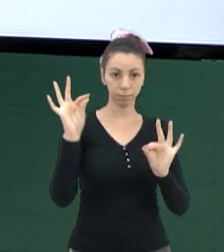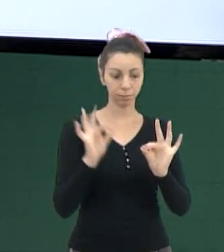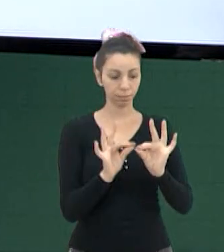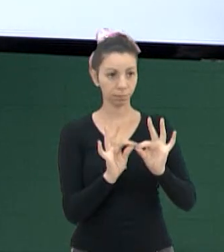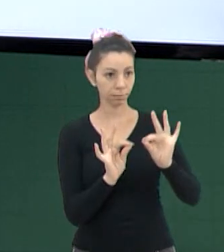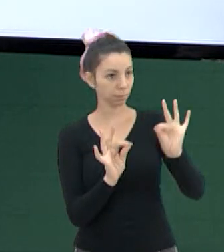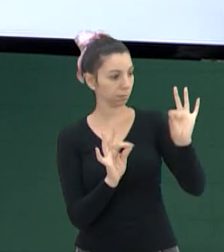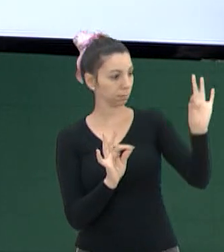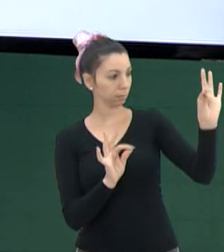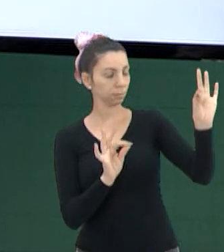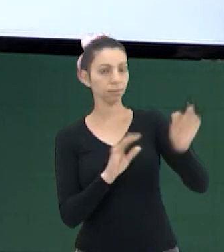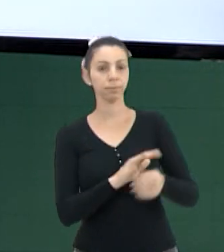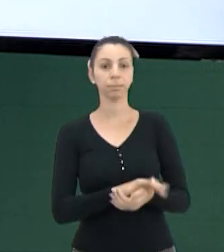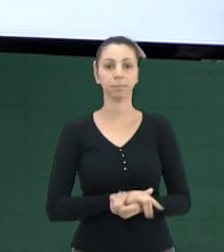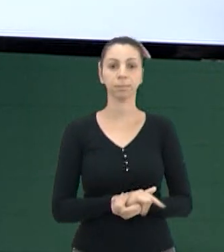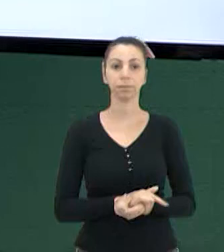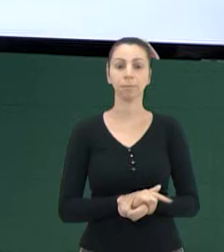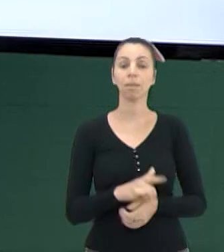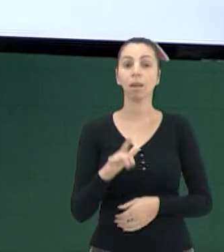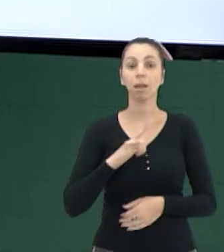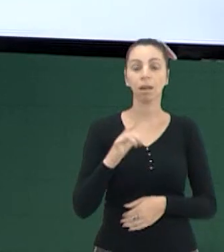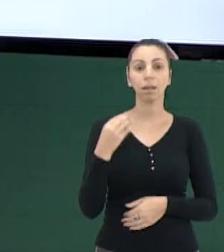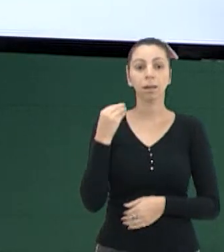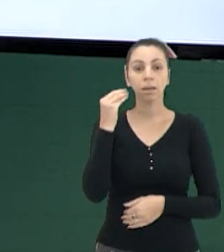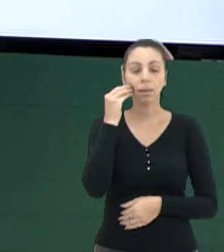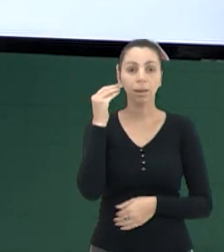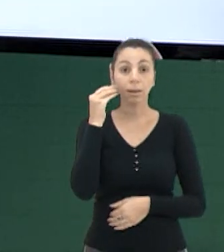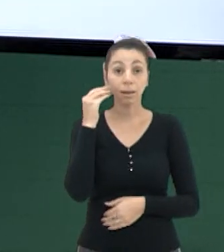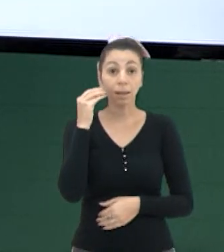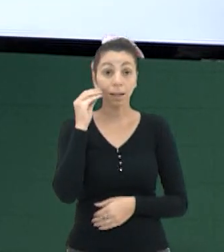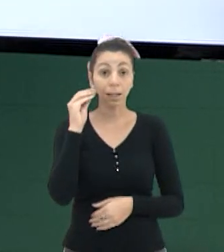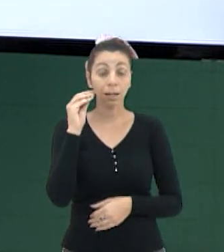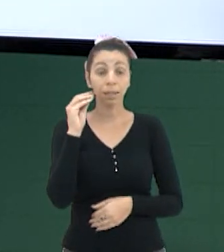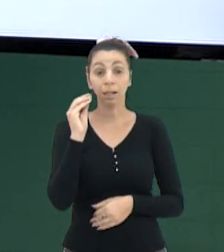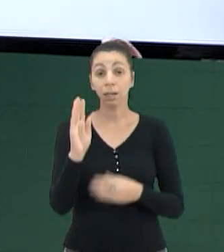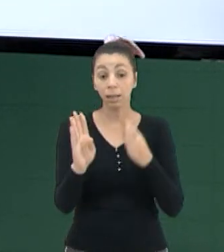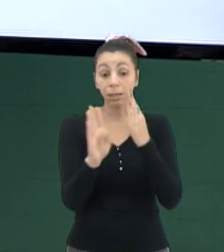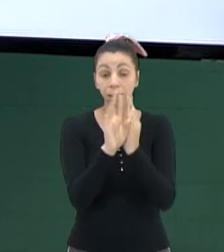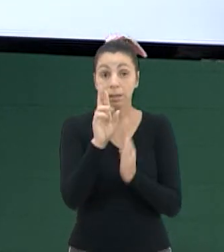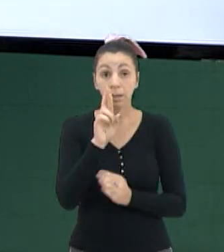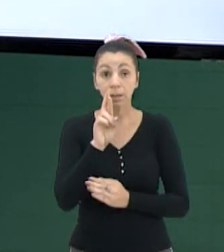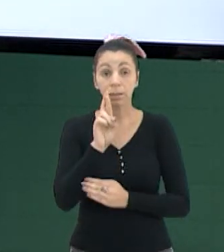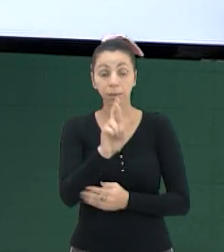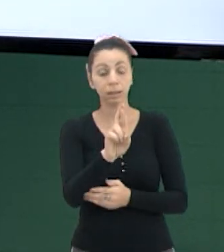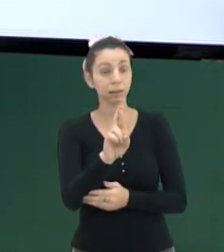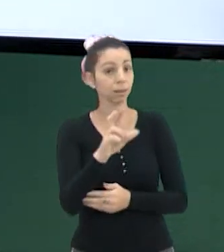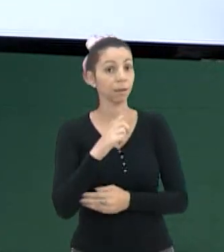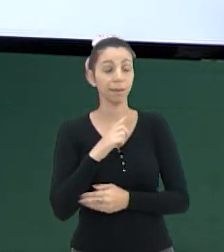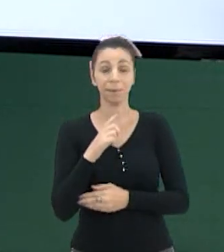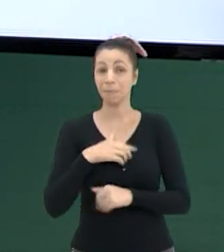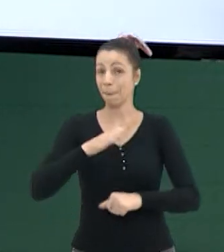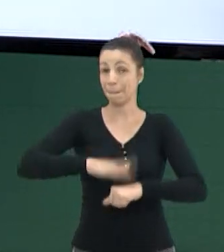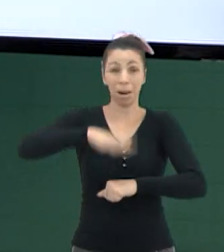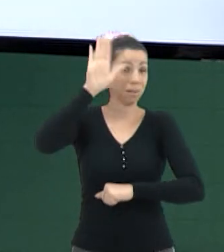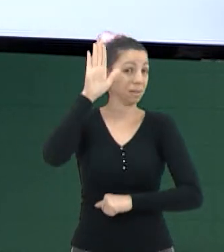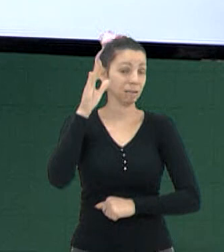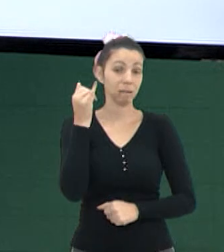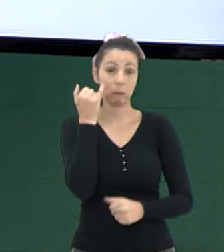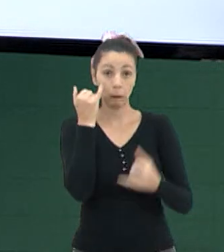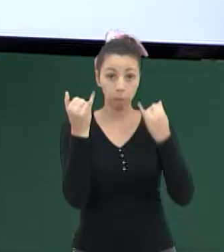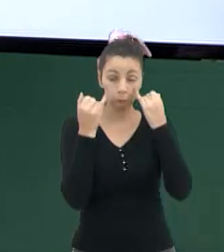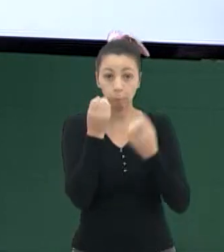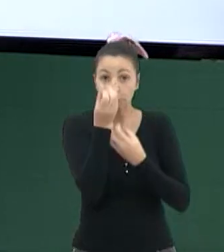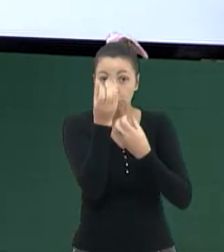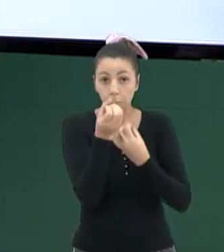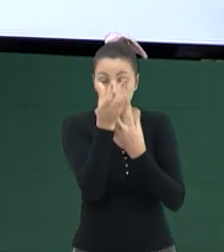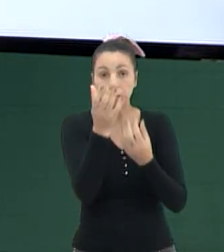Eu vou para tentar resolver para aquele que me dá maior número de informação. Sempre isso, gente. Matemática